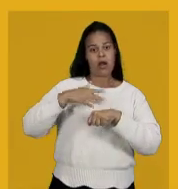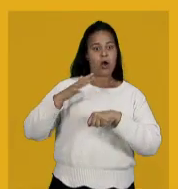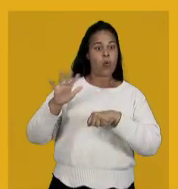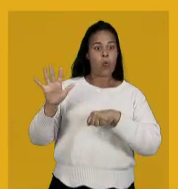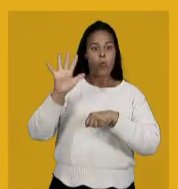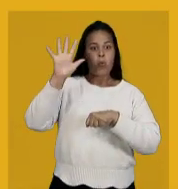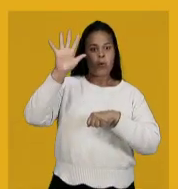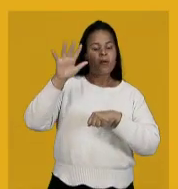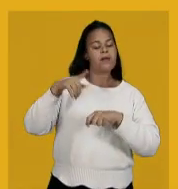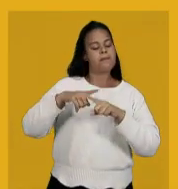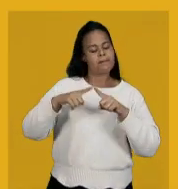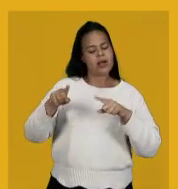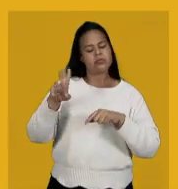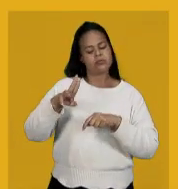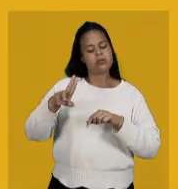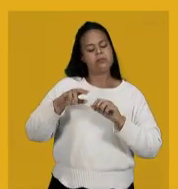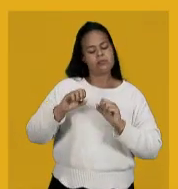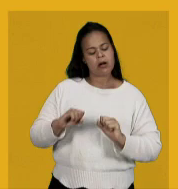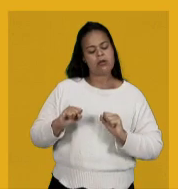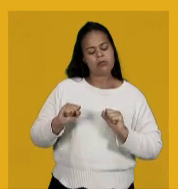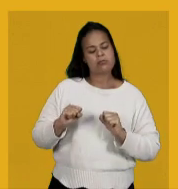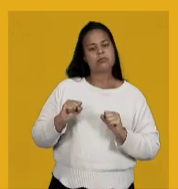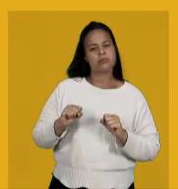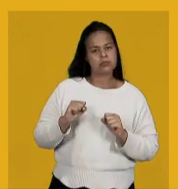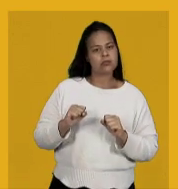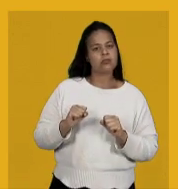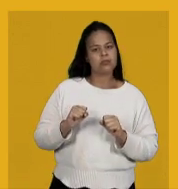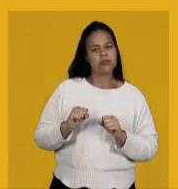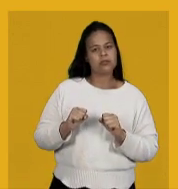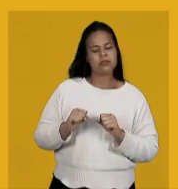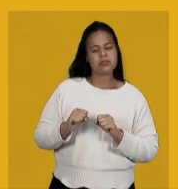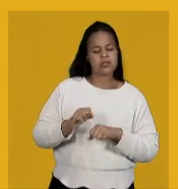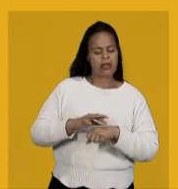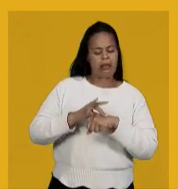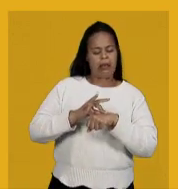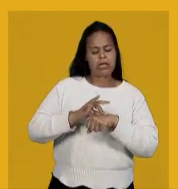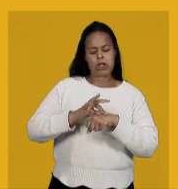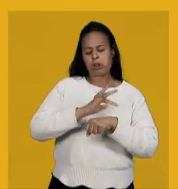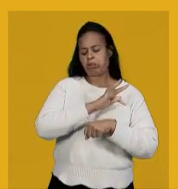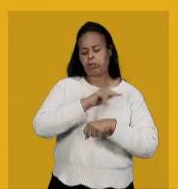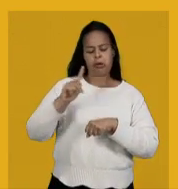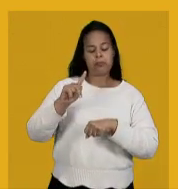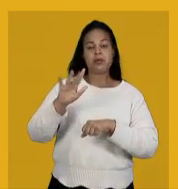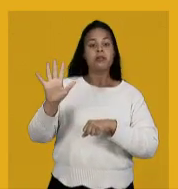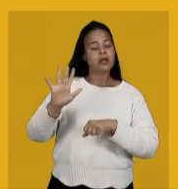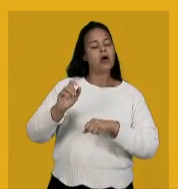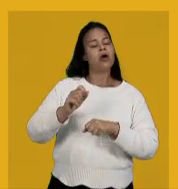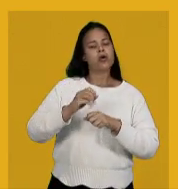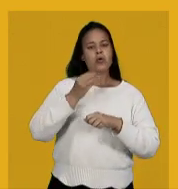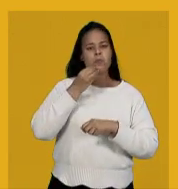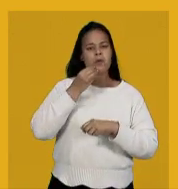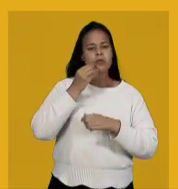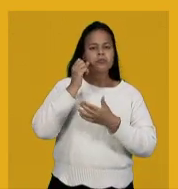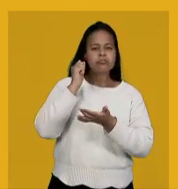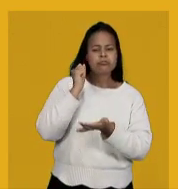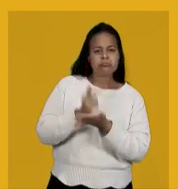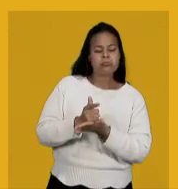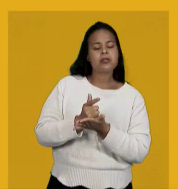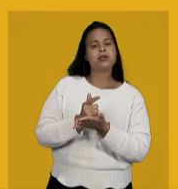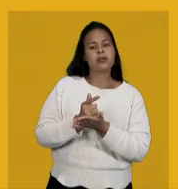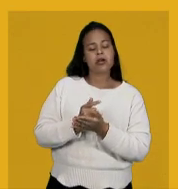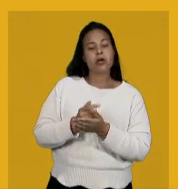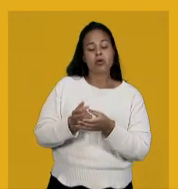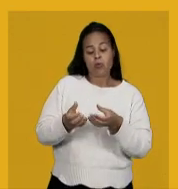gente puder fazer uso. Não precisa ser uma carne de primeira, mas o que a gente puder comprar, ter no prato, né? Um